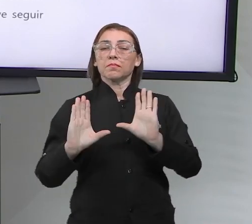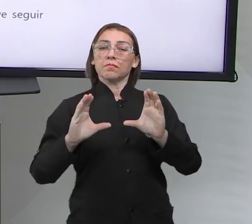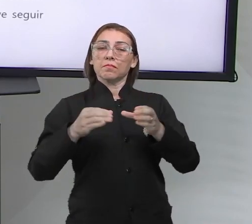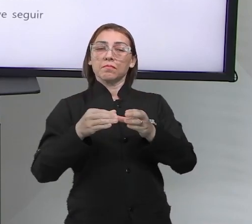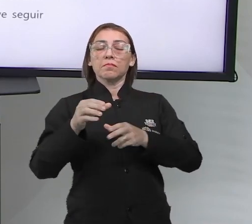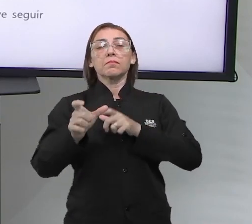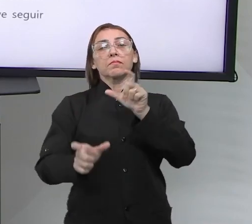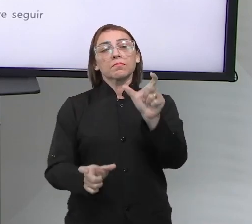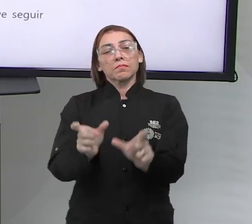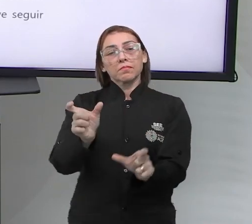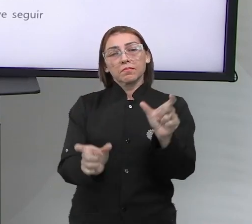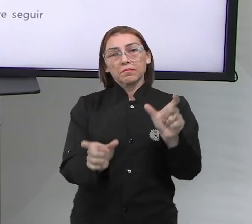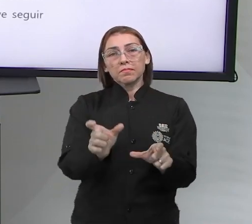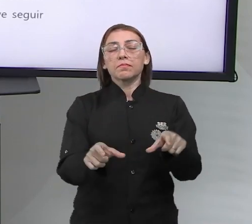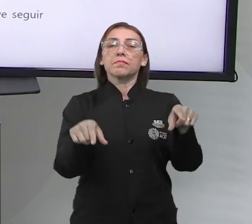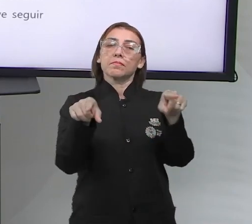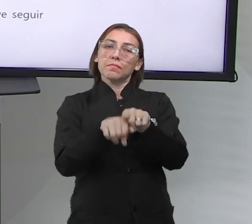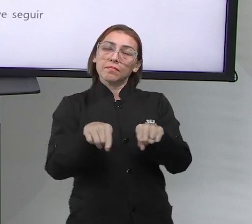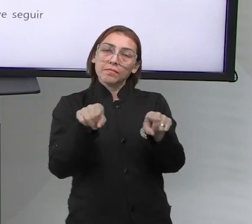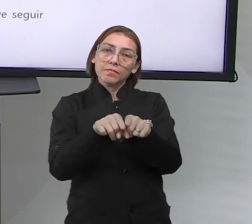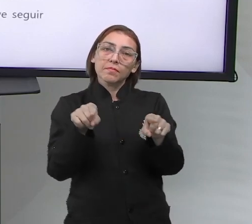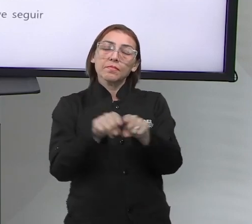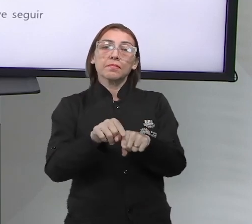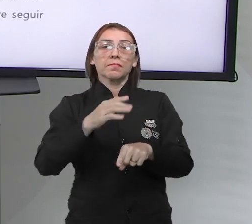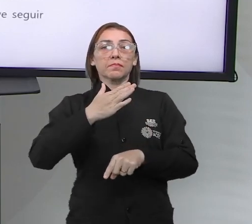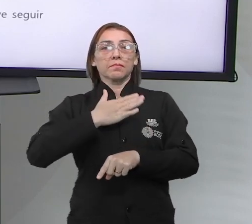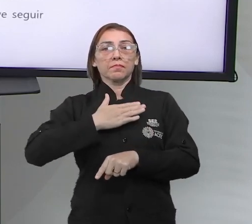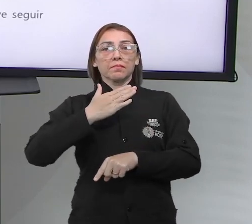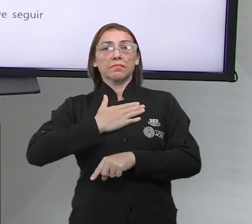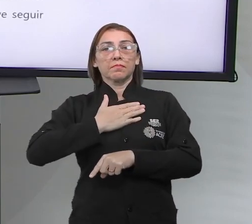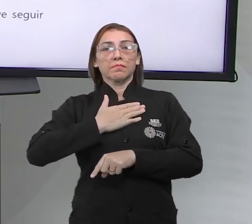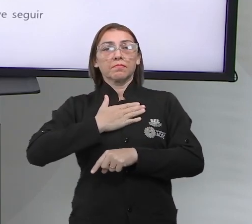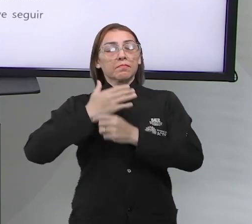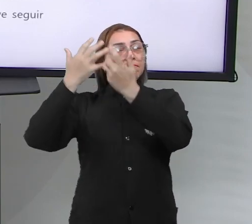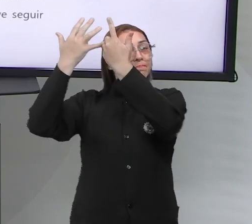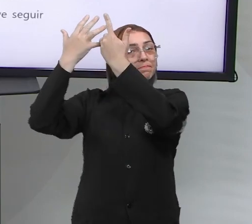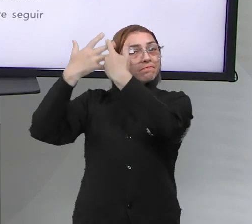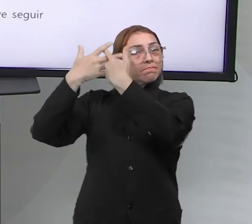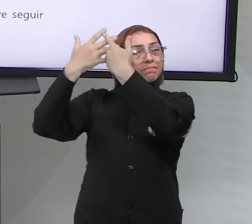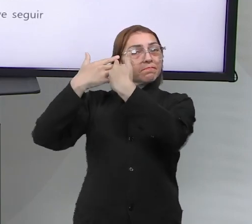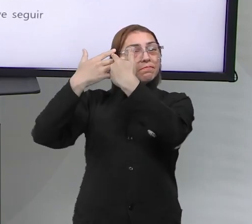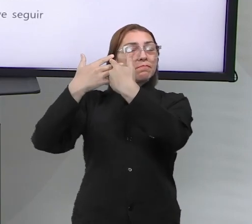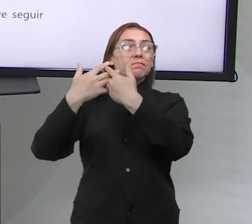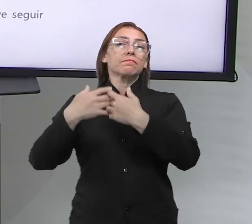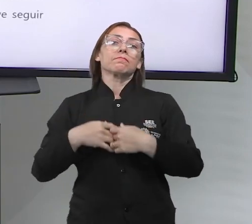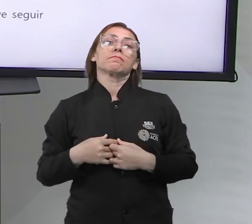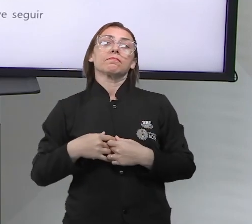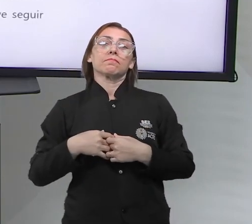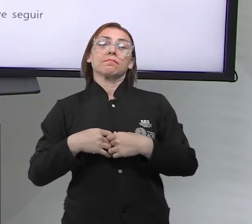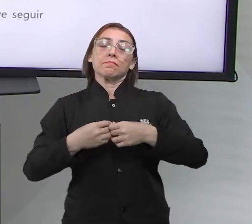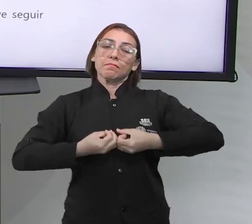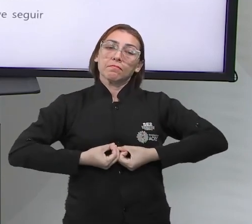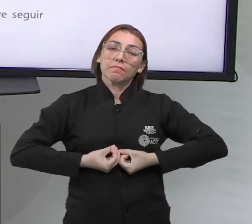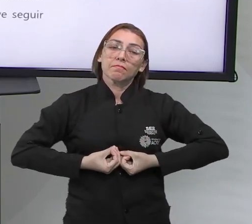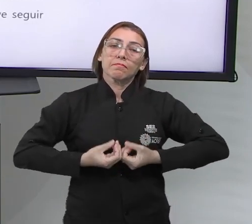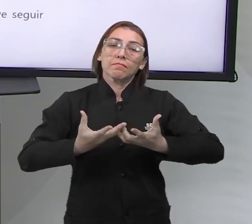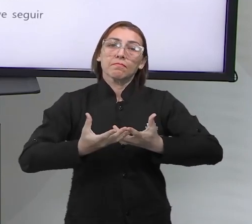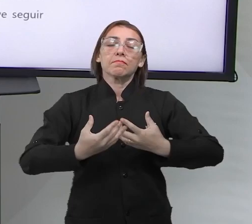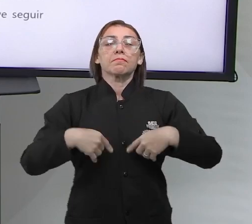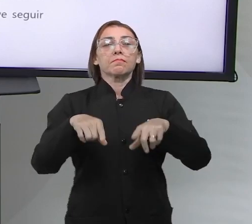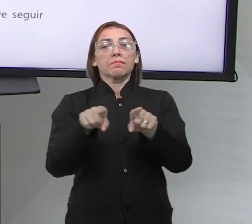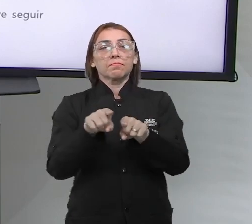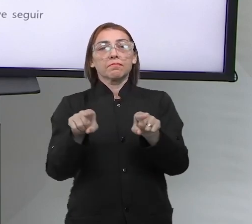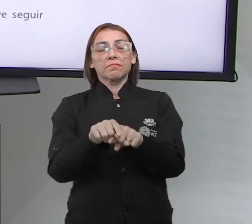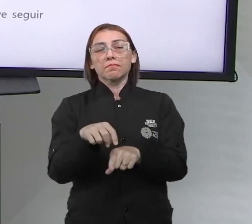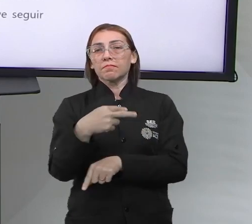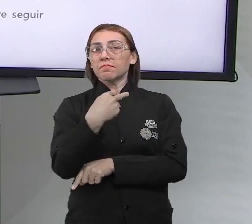de pessoas. Da mesma forma que a minha forma de pensar, quando externalizada, ela também